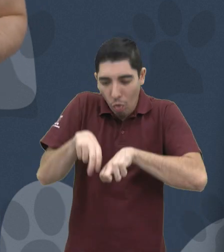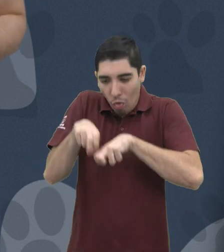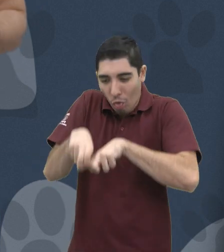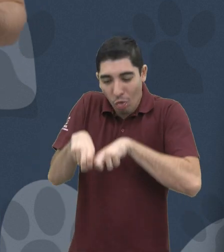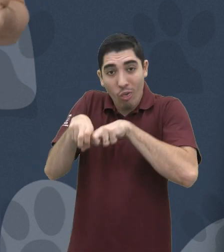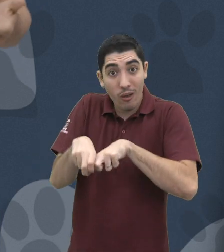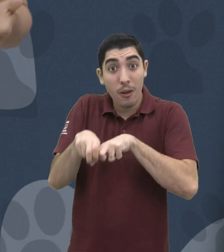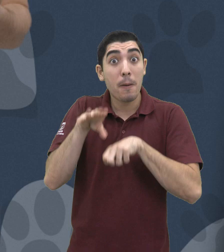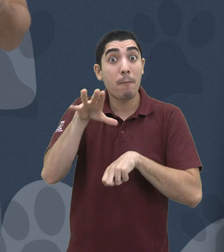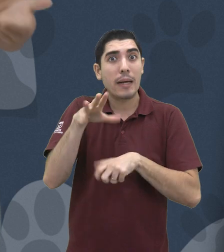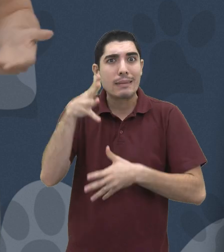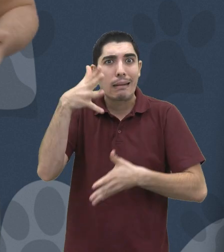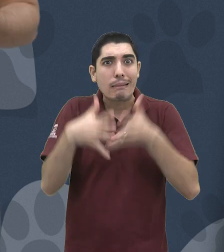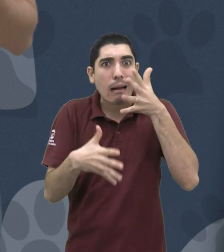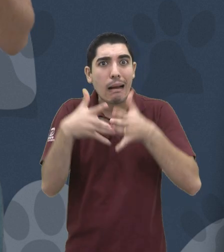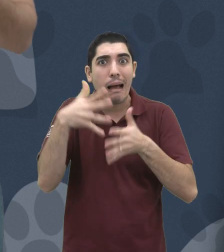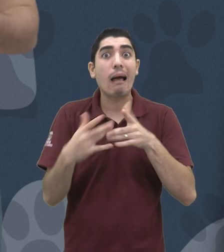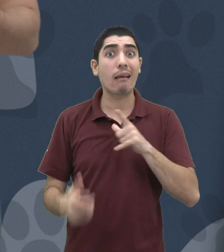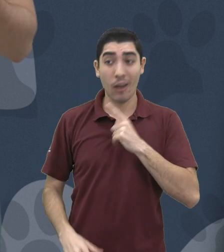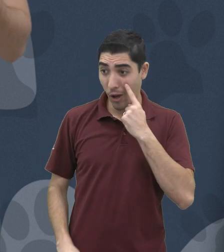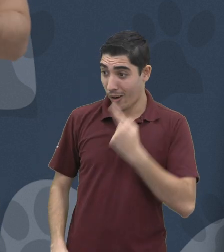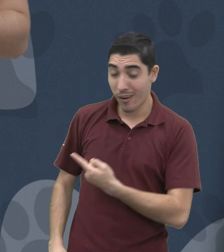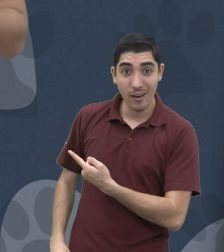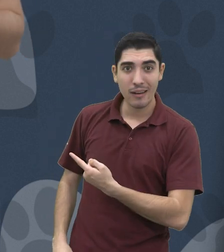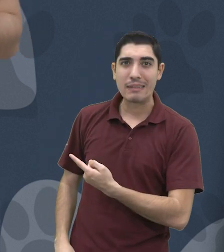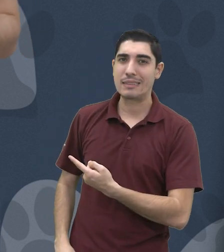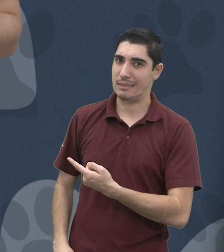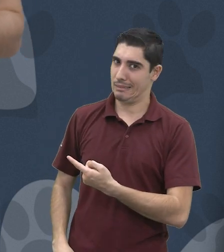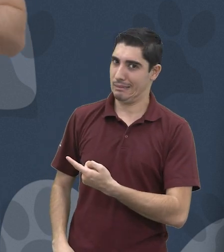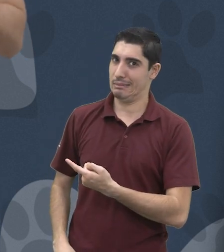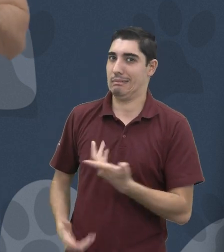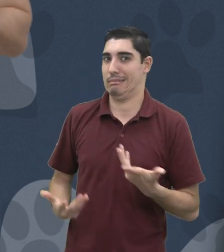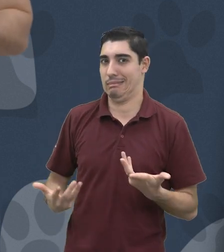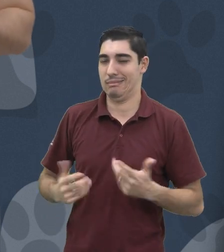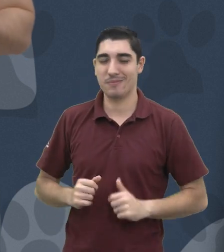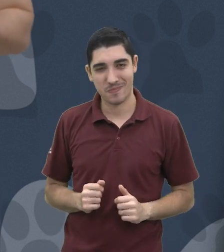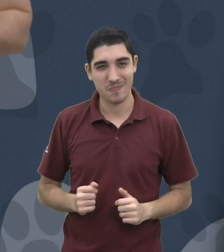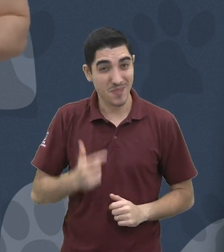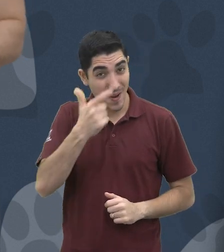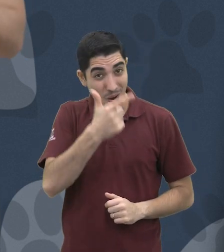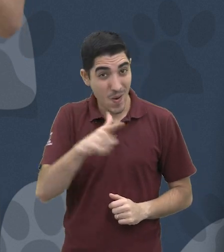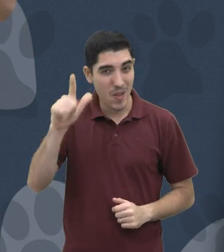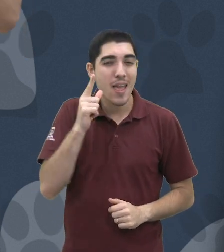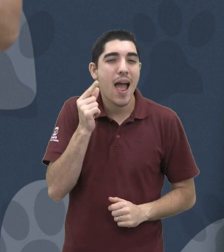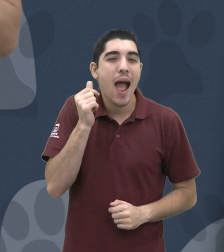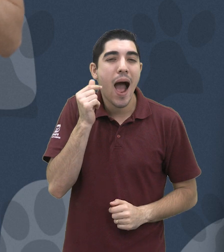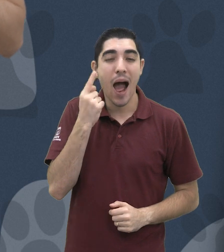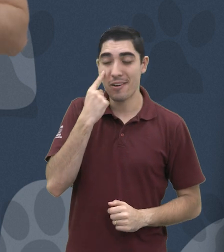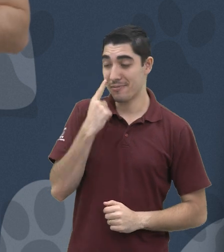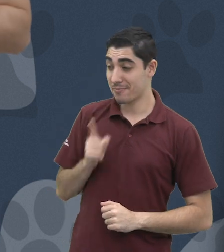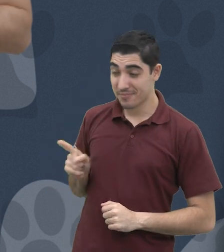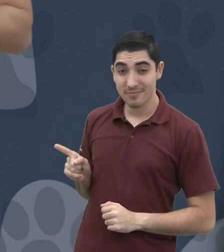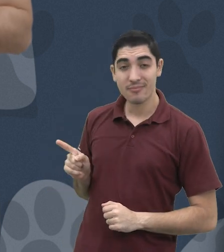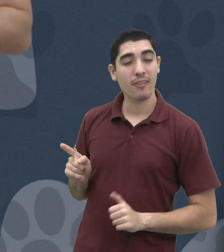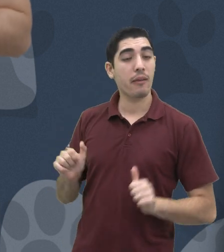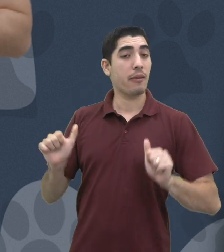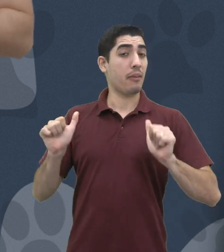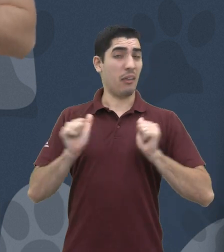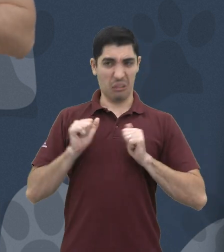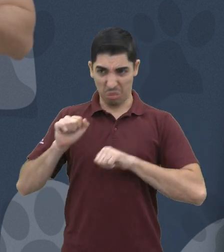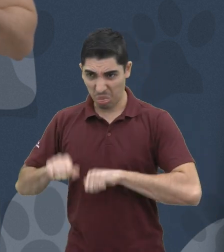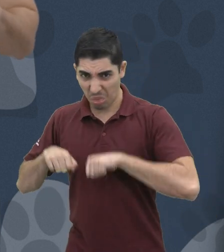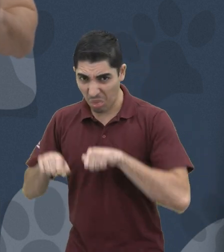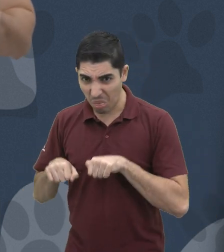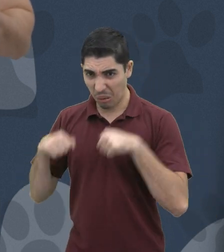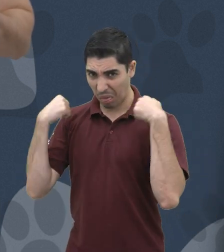da gaiola. O problema é que um tá atropelando o outro ali, né? Não tá dando muito certo, não. Já este ratinho aqui, ó, não